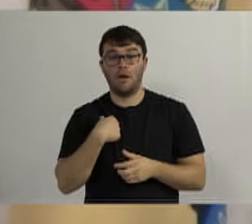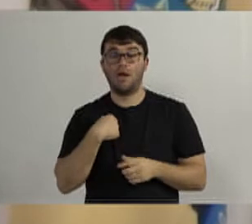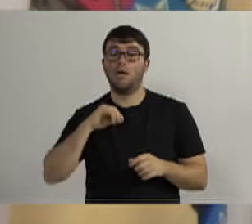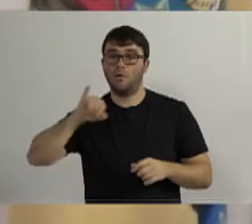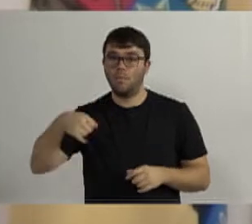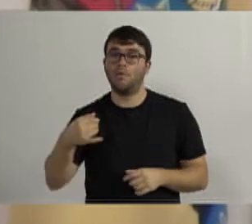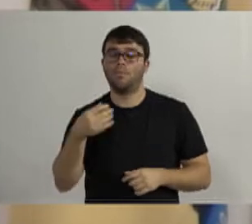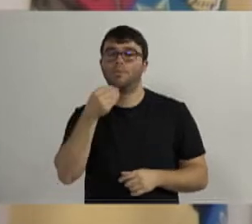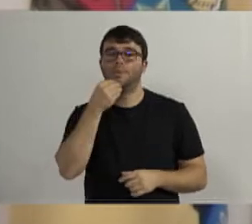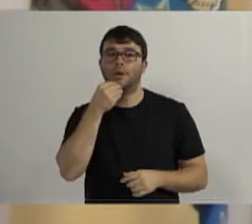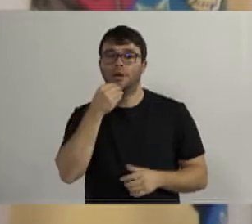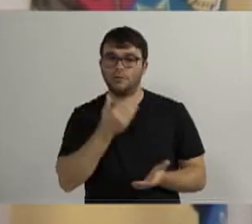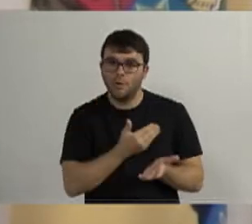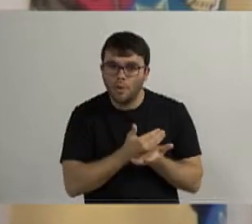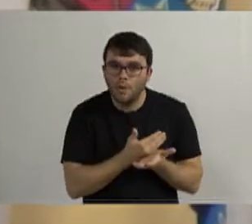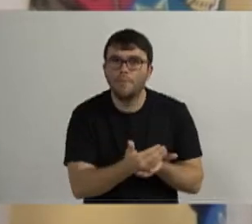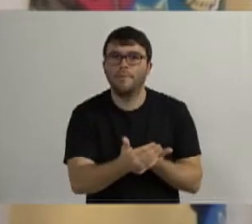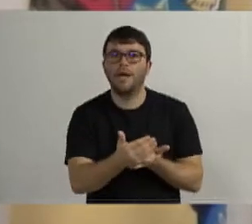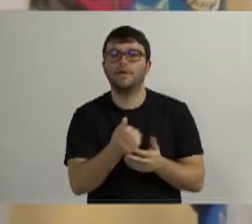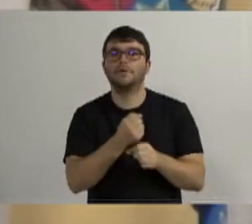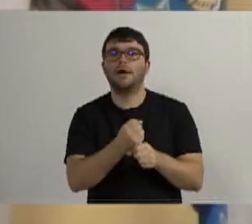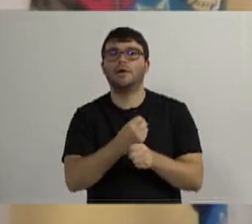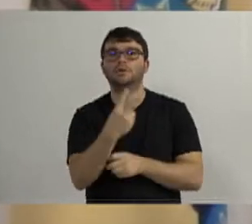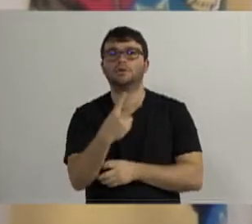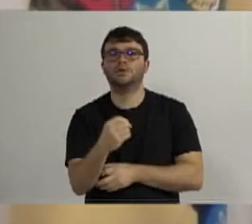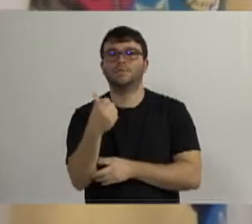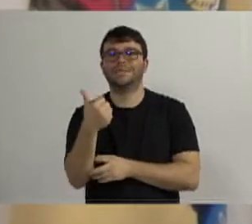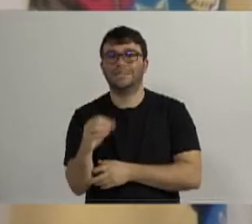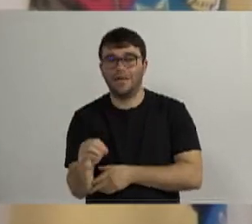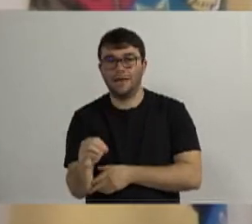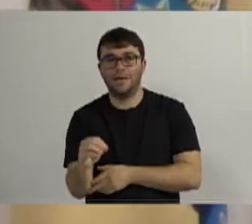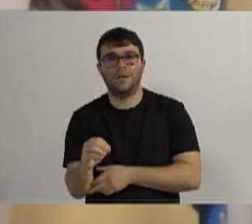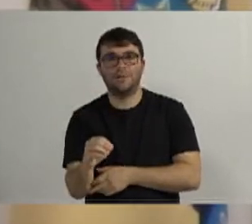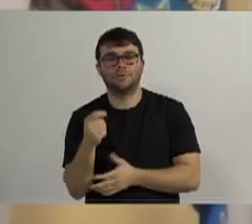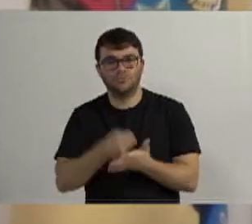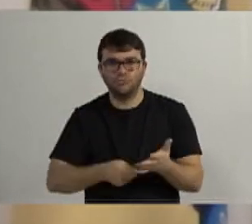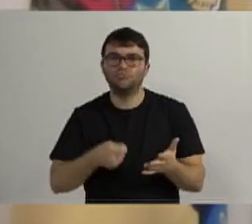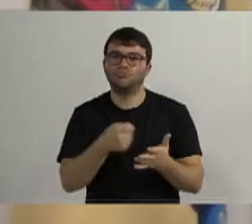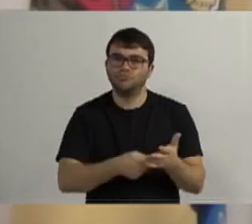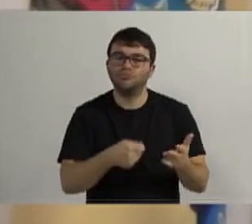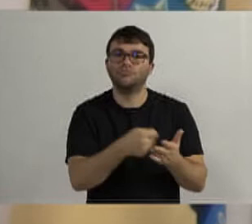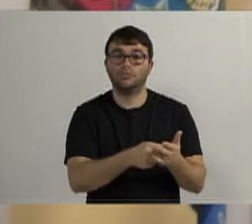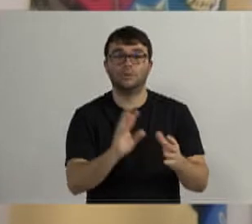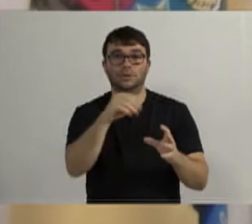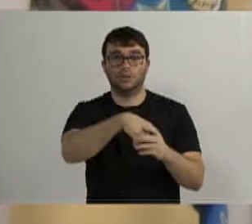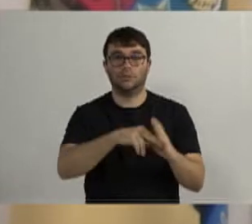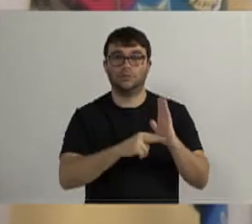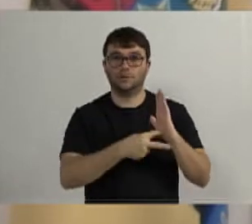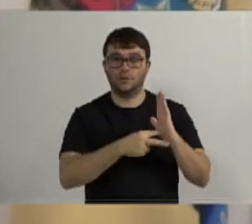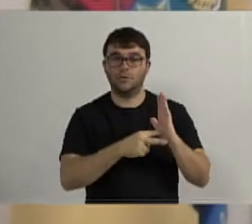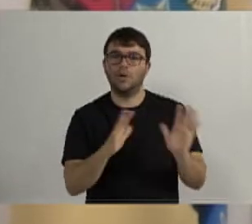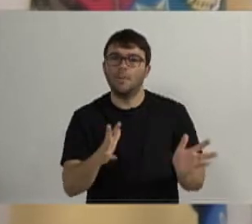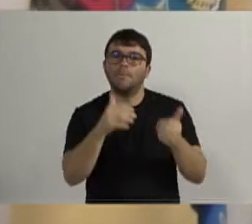oportunidade de começar em 2010 nessa luta via sindicato melhores condições de trabalho porque